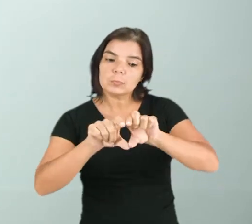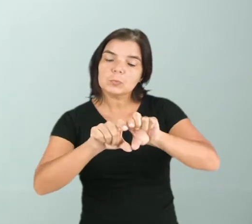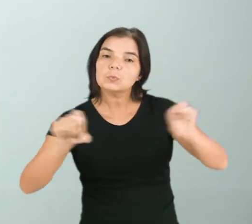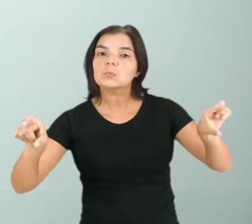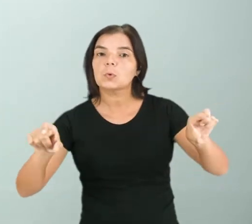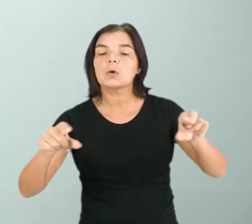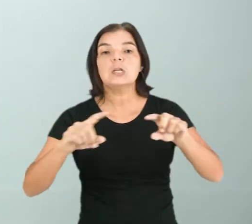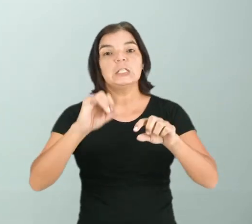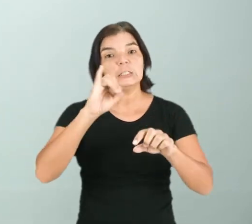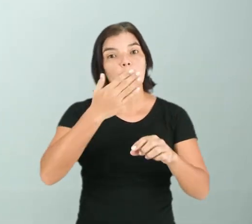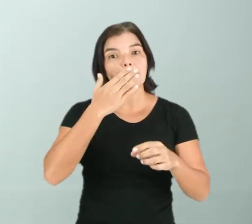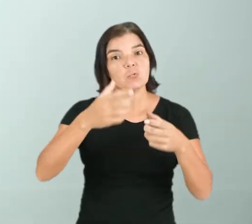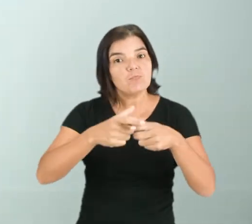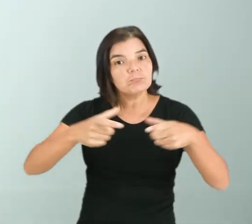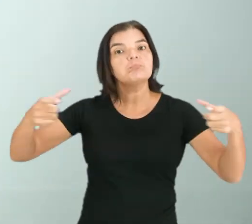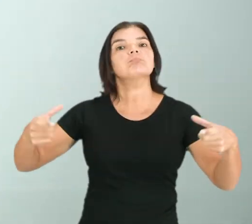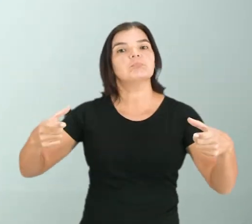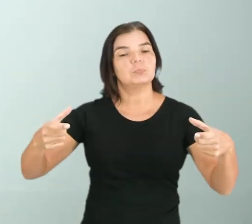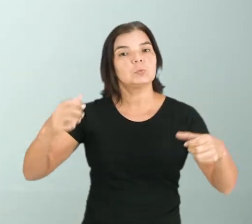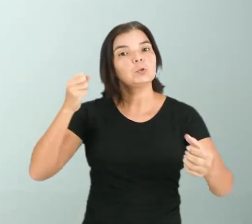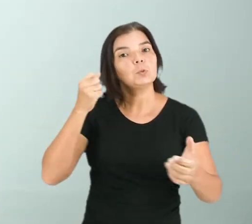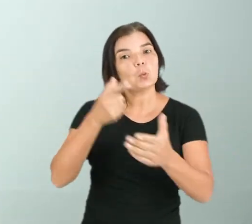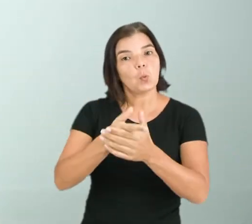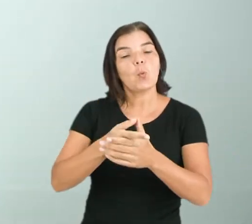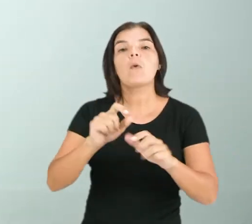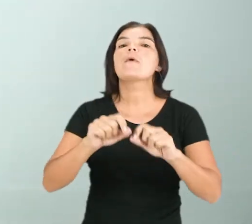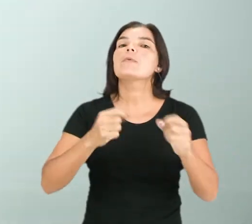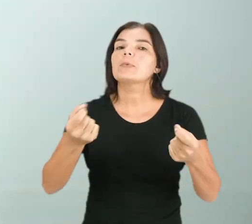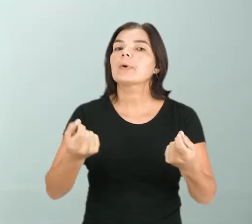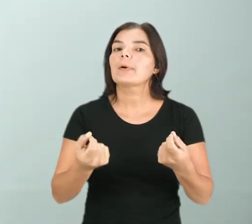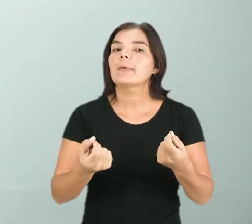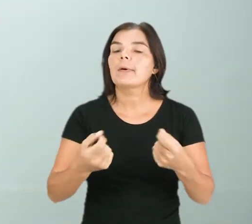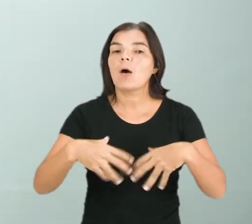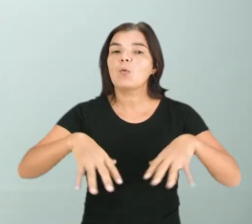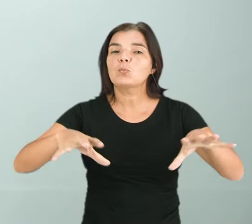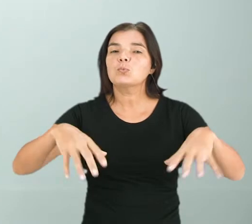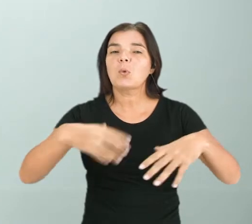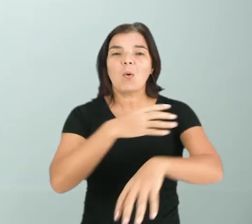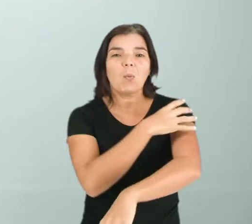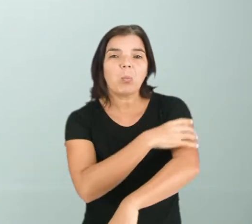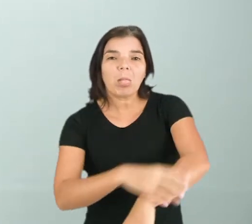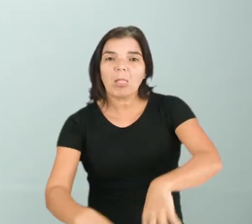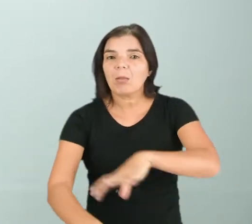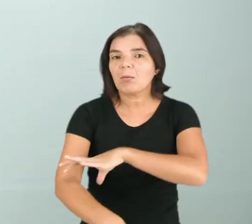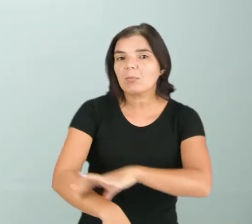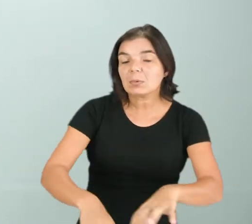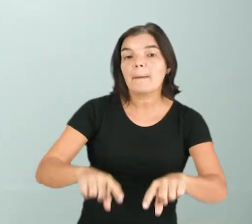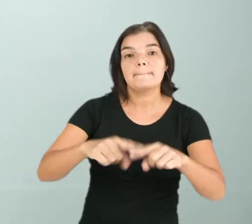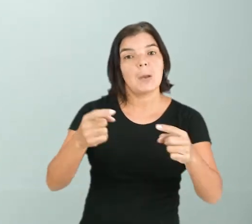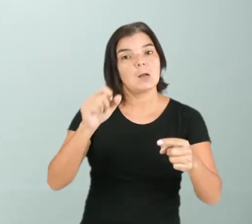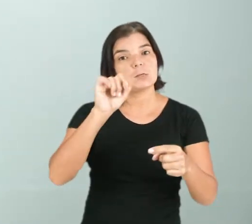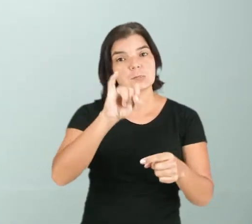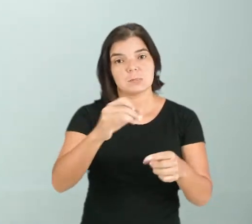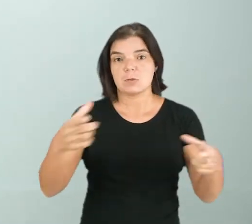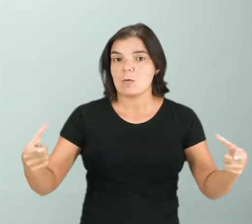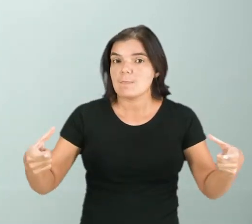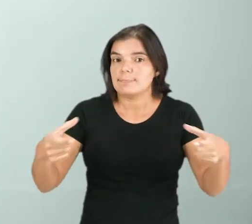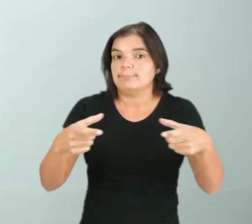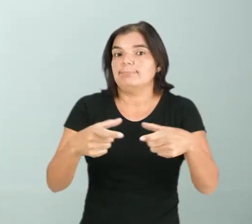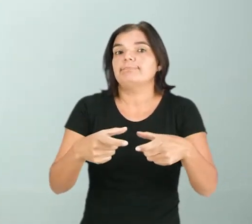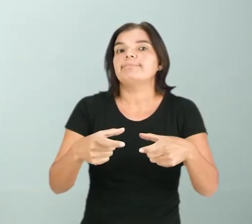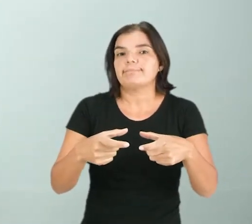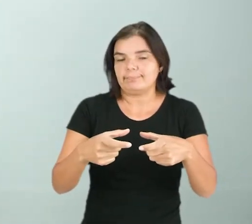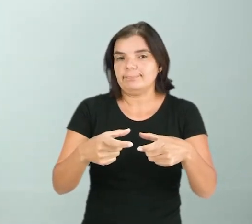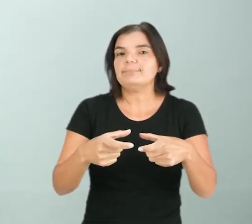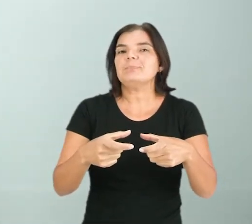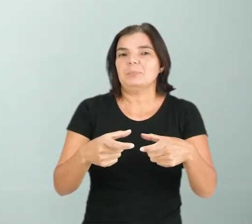pedir maior, se você comprar maior, ela vai fazer o quê? Ela vai ficar caindo. E se você pedir menor, ela vai ficar o